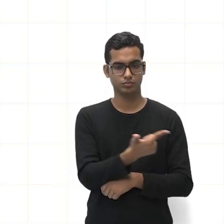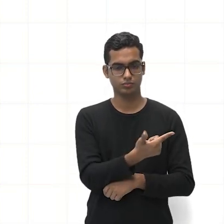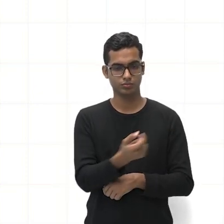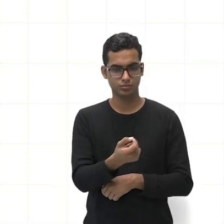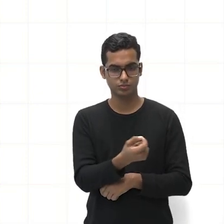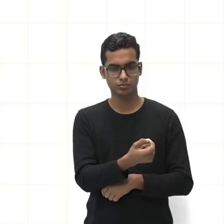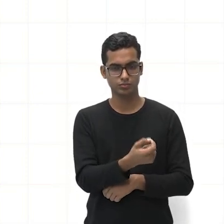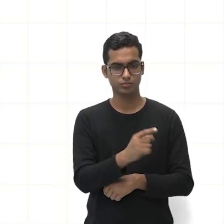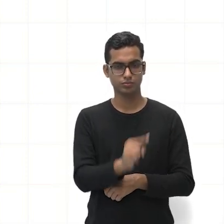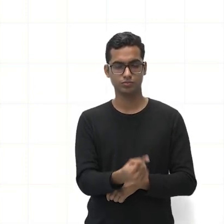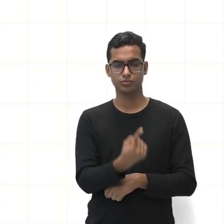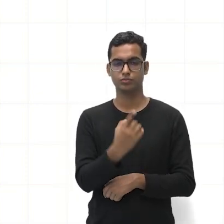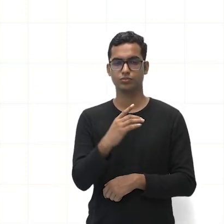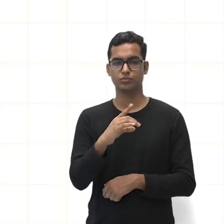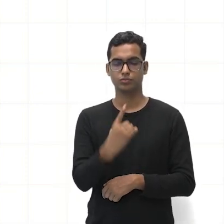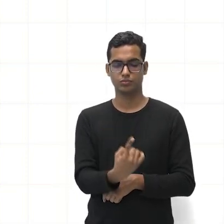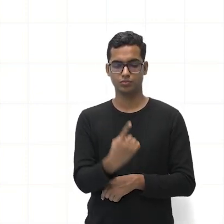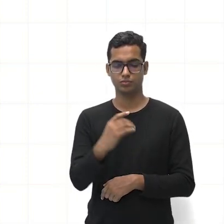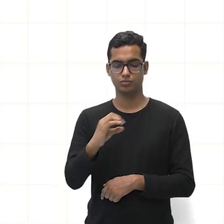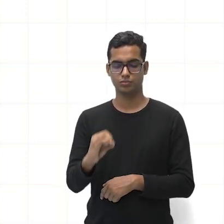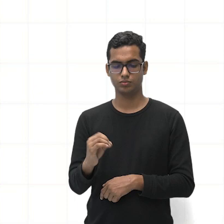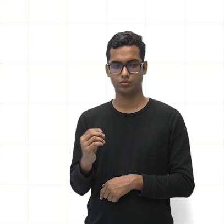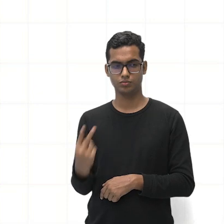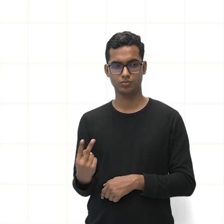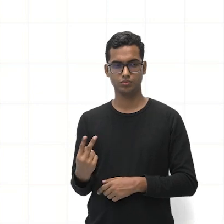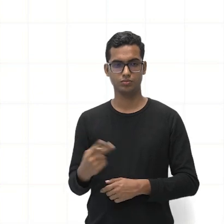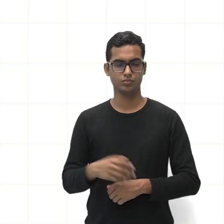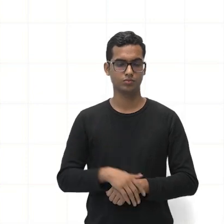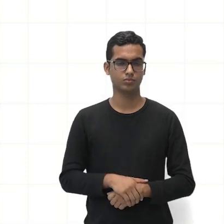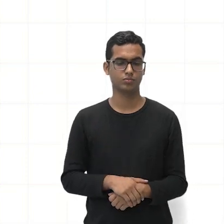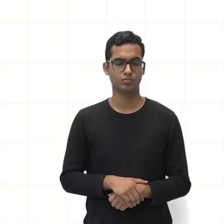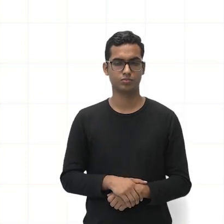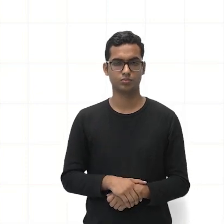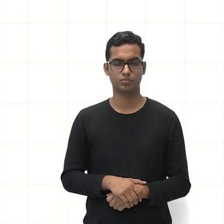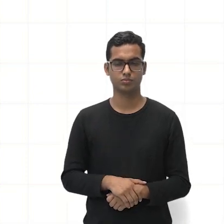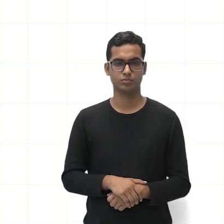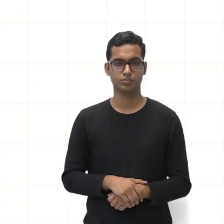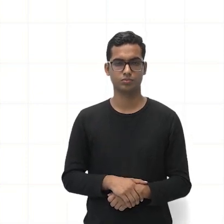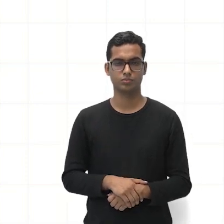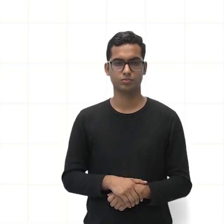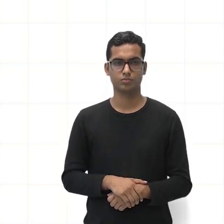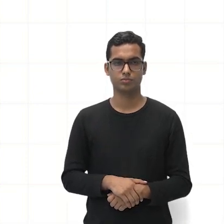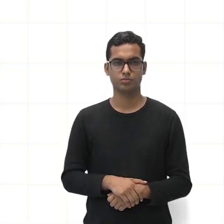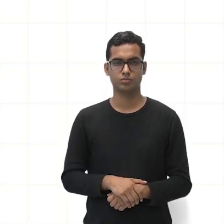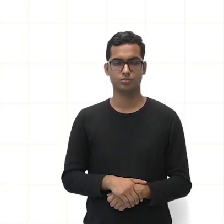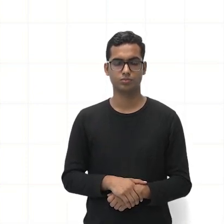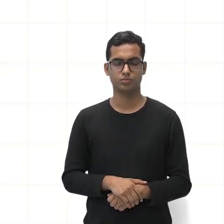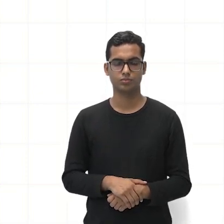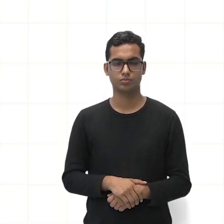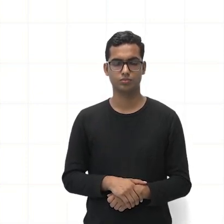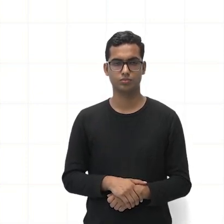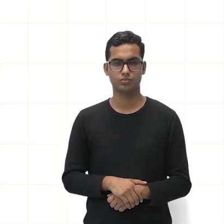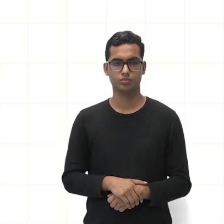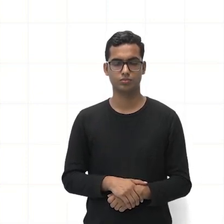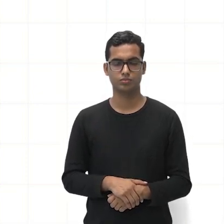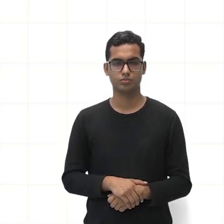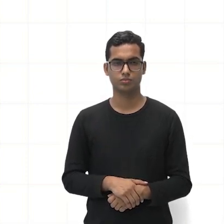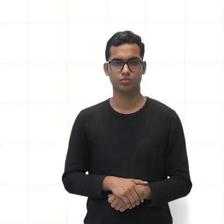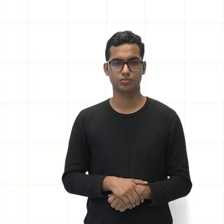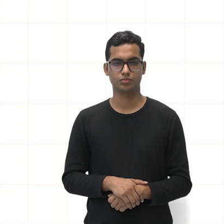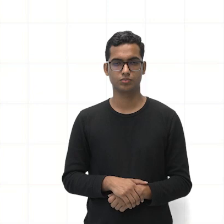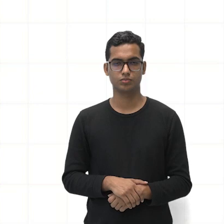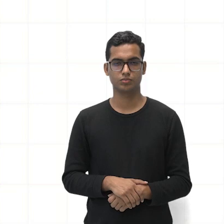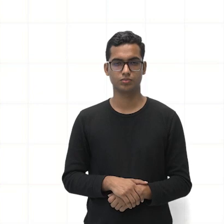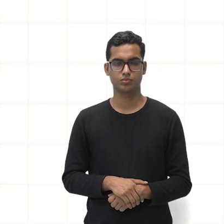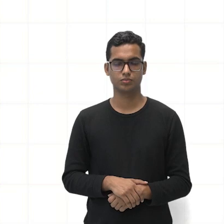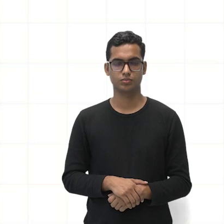20,102 milésimos. Então, ó, reforçando, não há, né, a necessidade